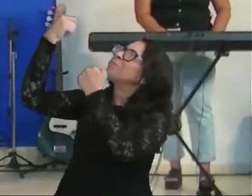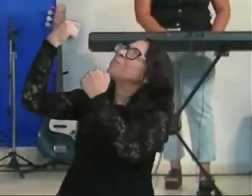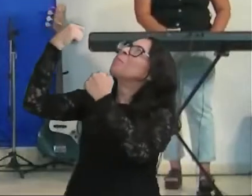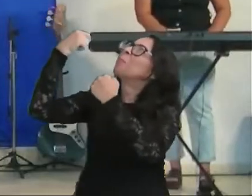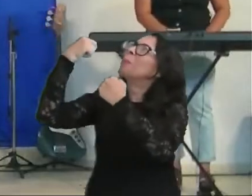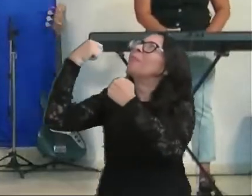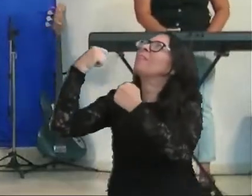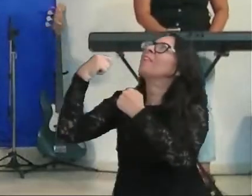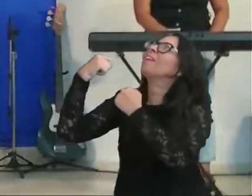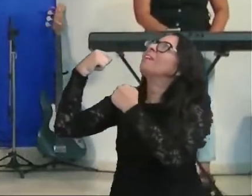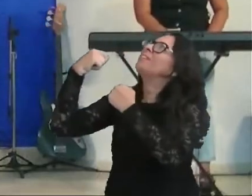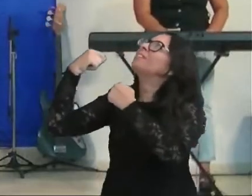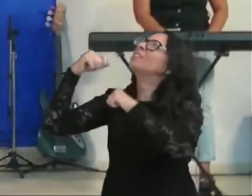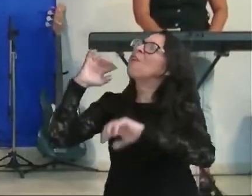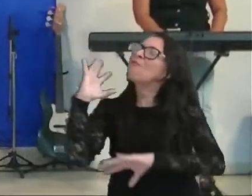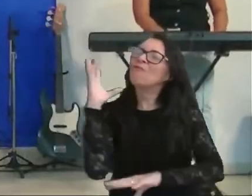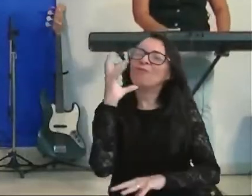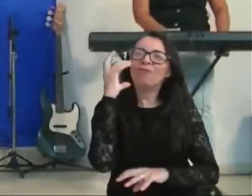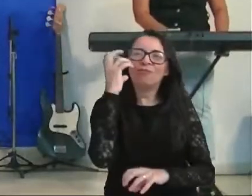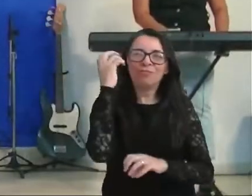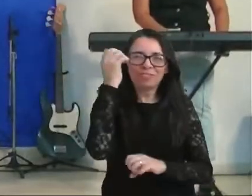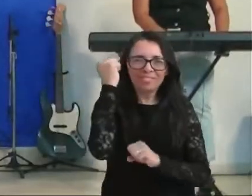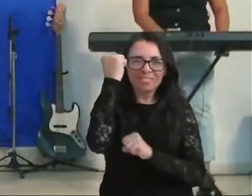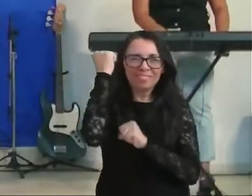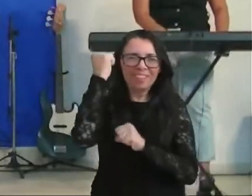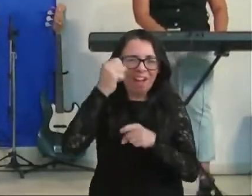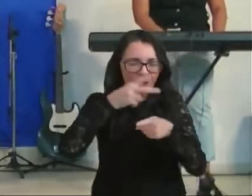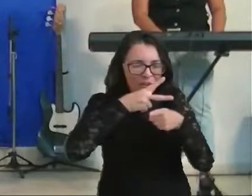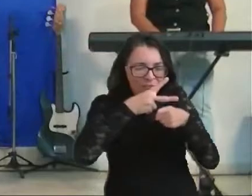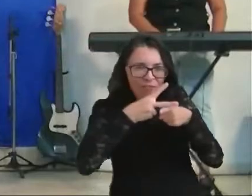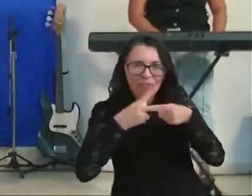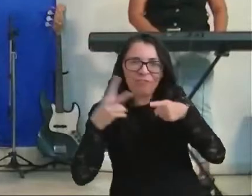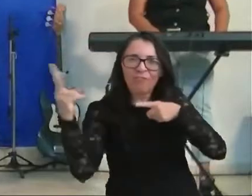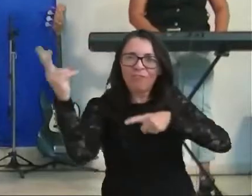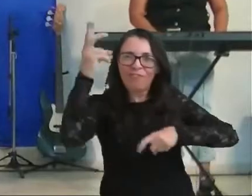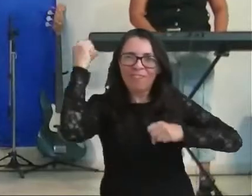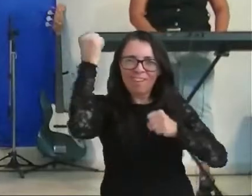Com ousadia vou mover no